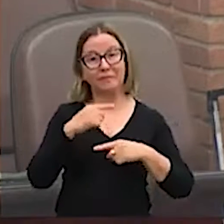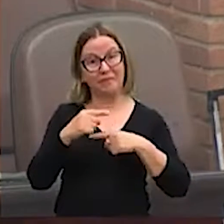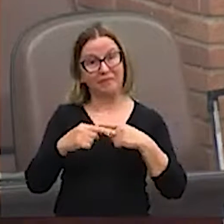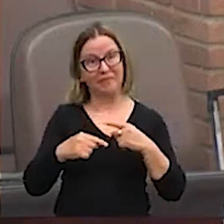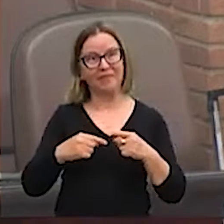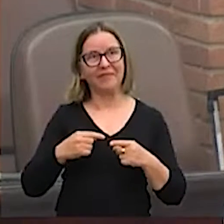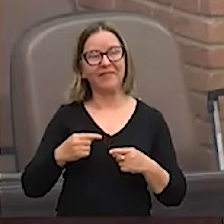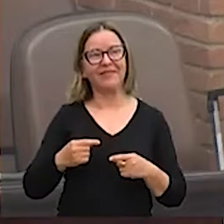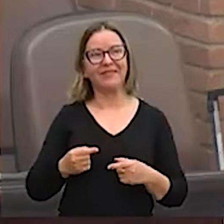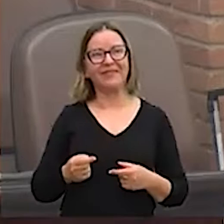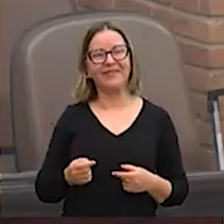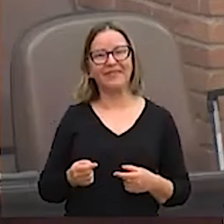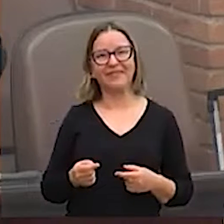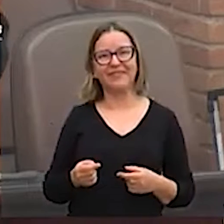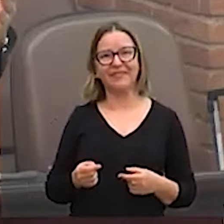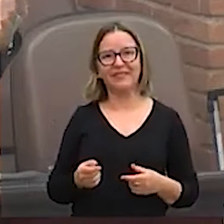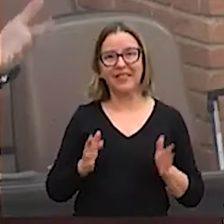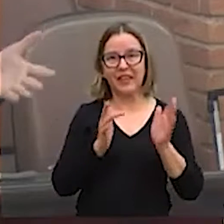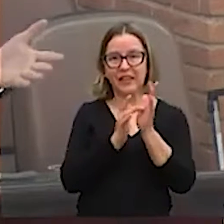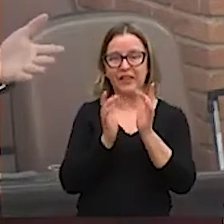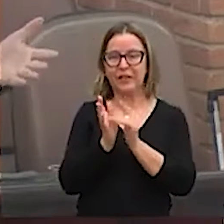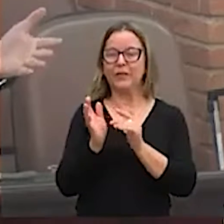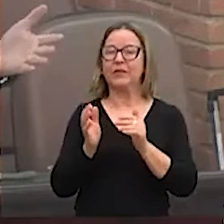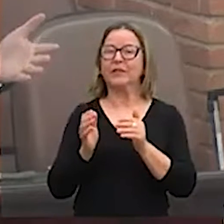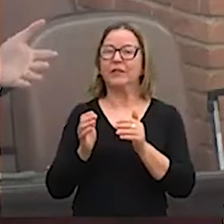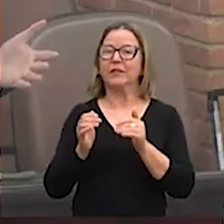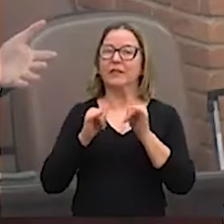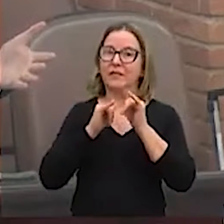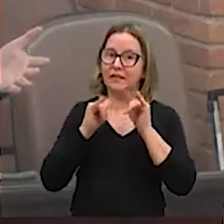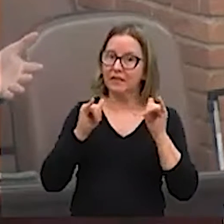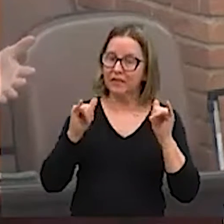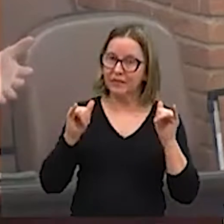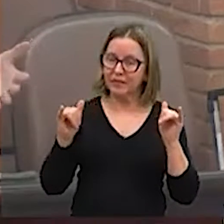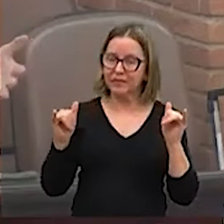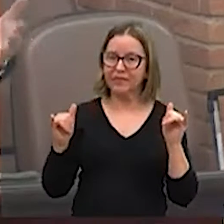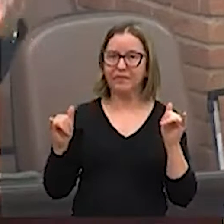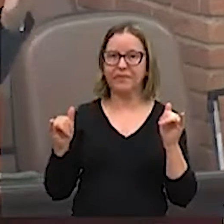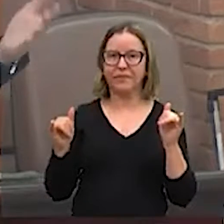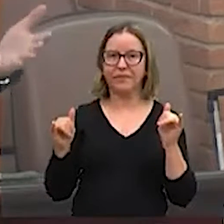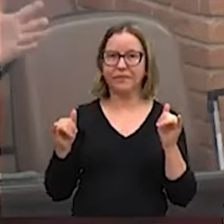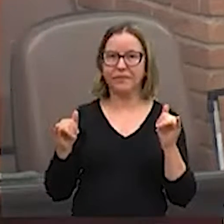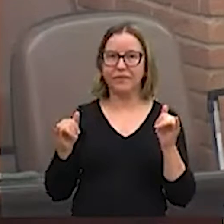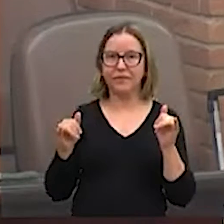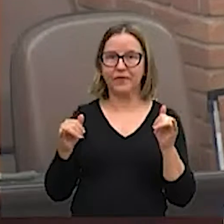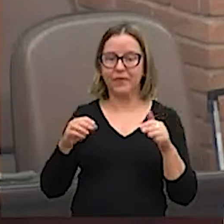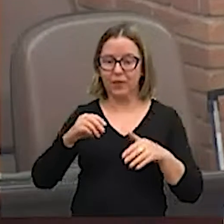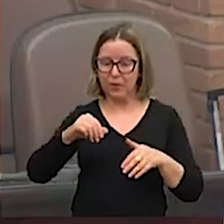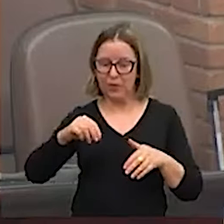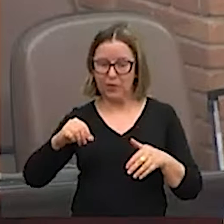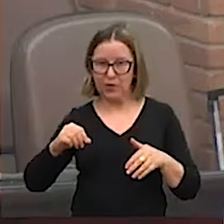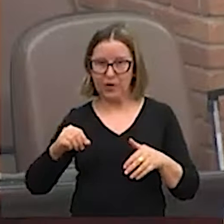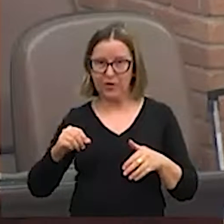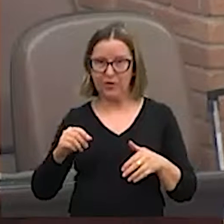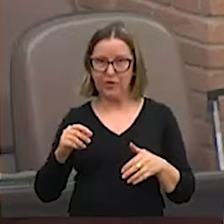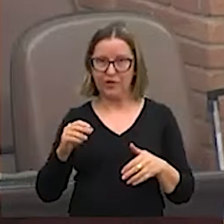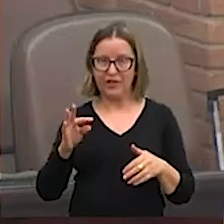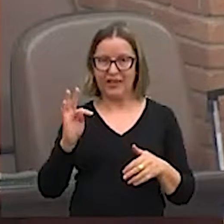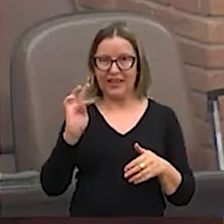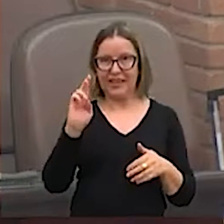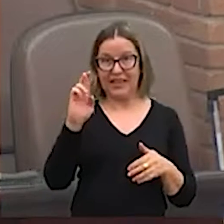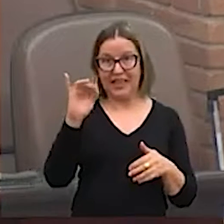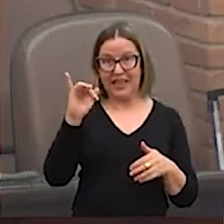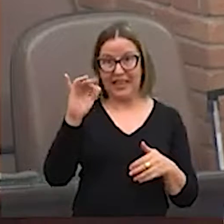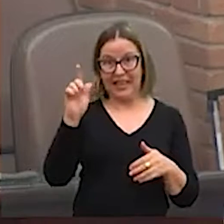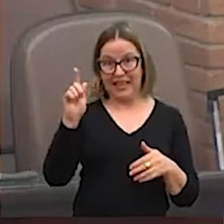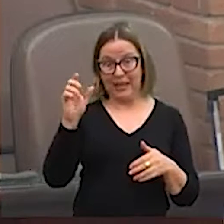depois Jesus começa a falar que o grão de trigo tem que